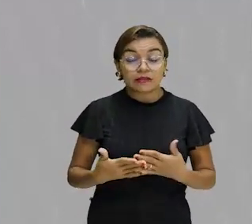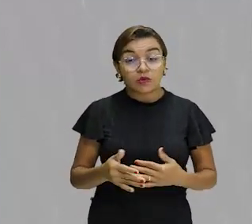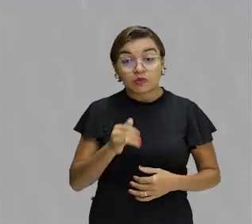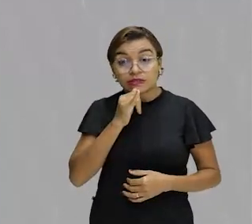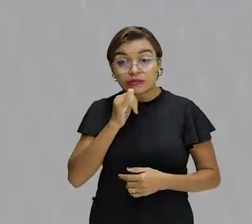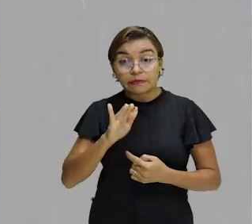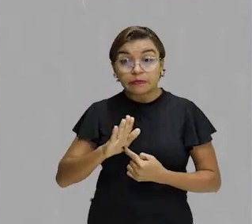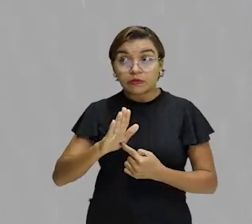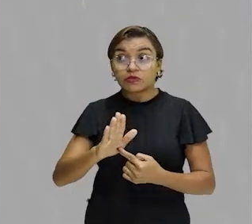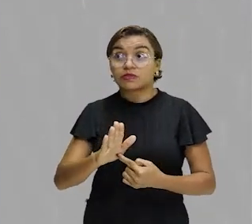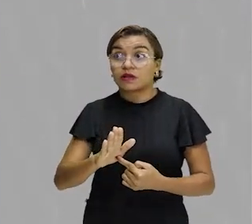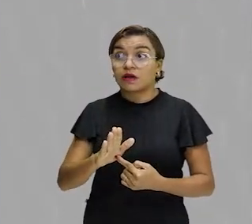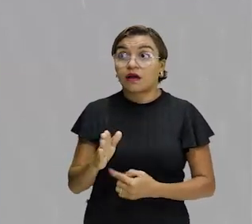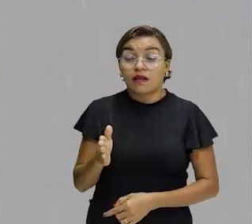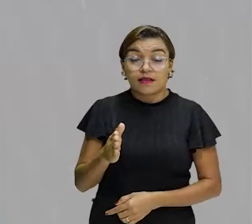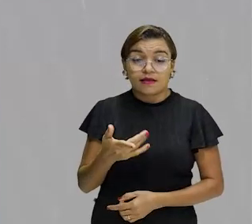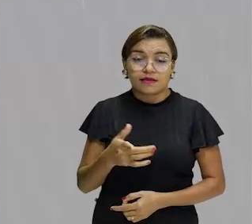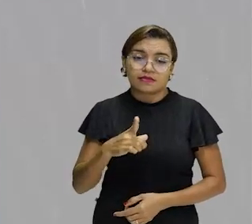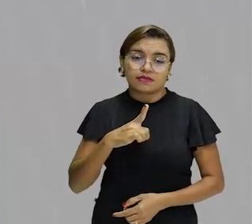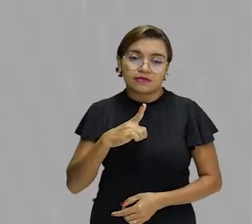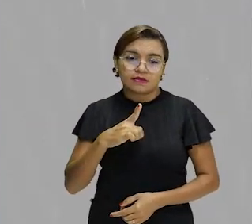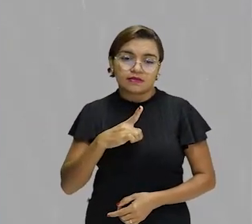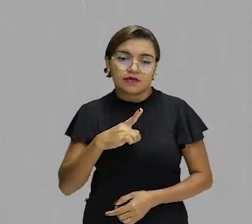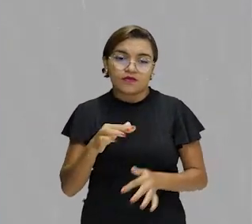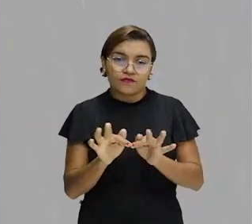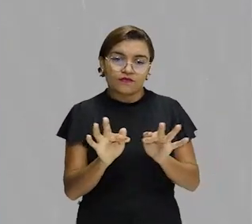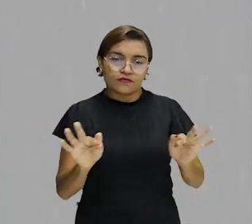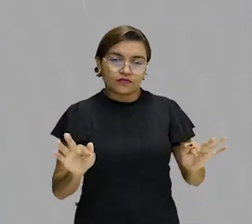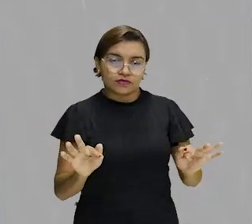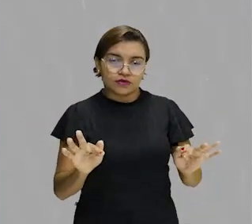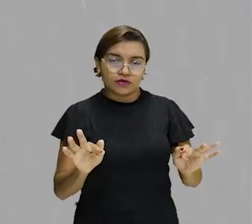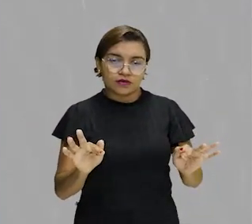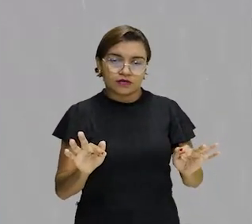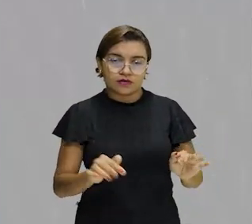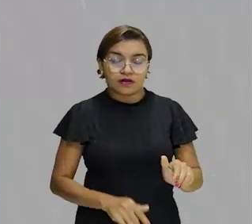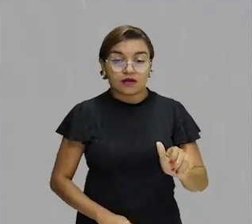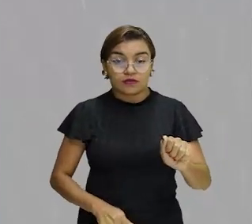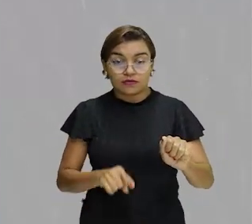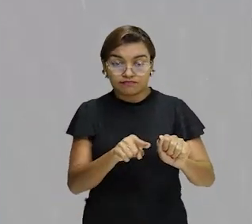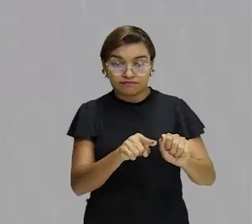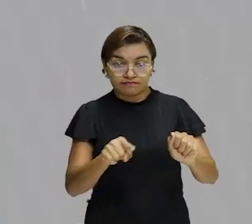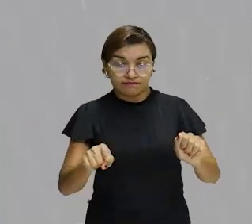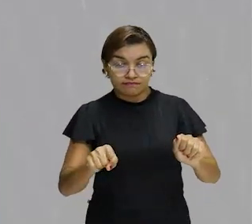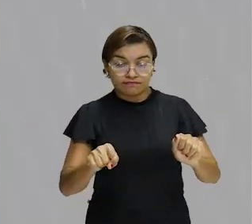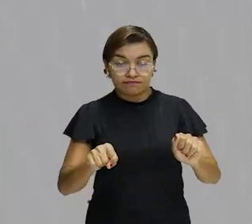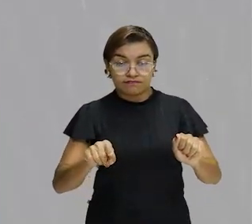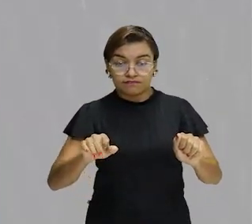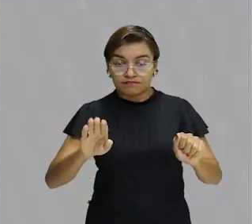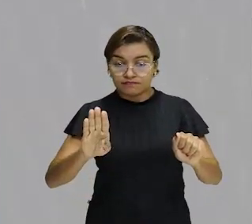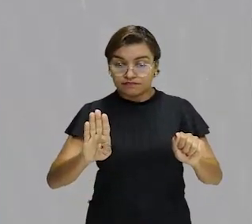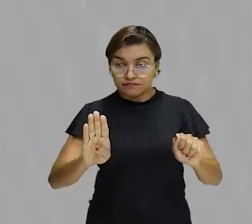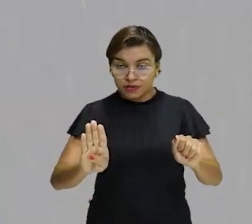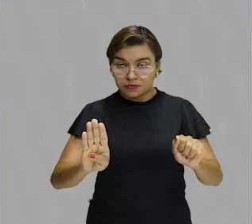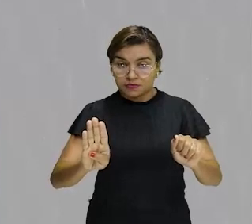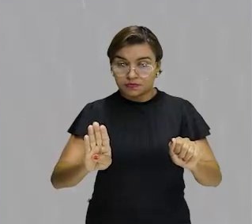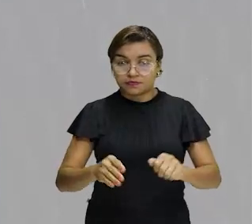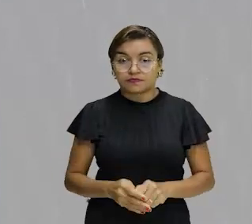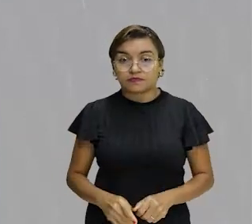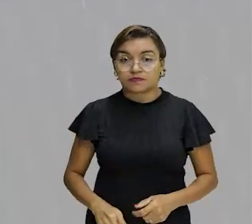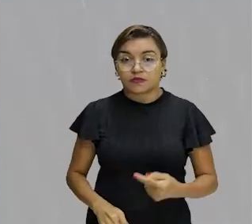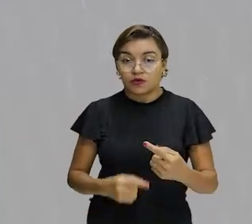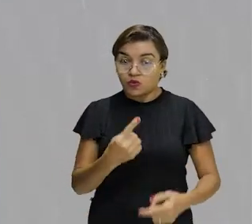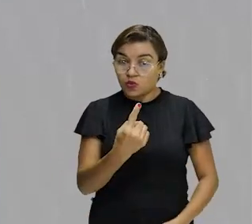4, ou seja, 4 vezes 1, 4. Quando o lado é 2, quando x é 2, o f do 2